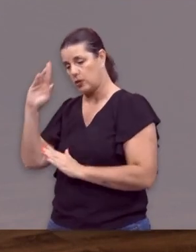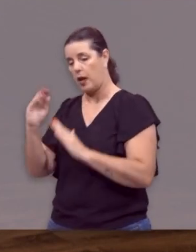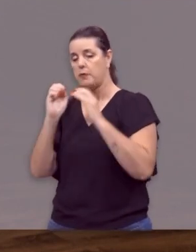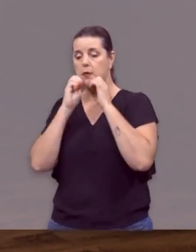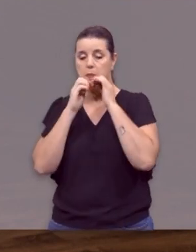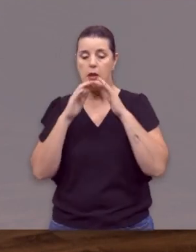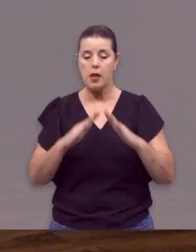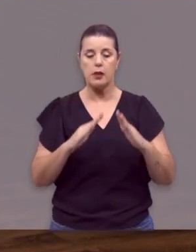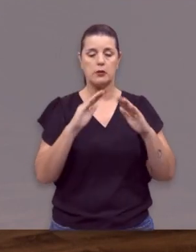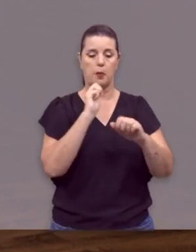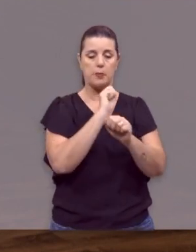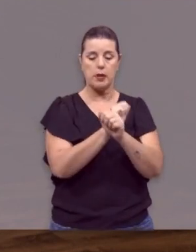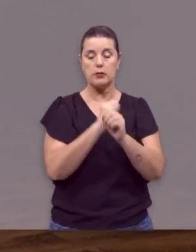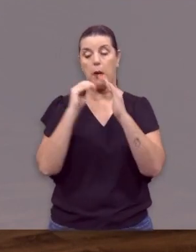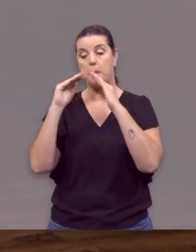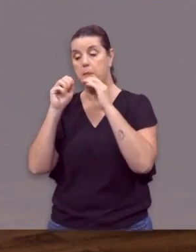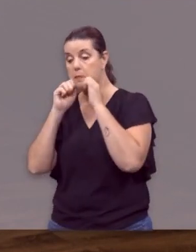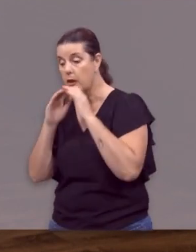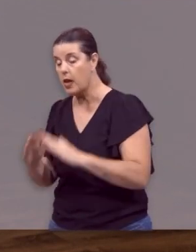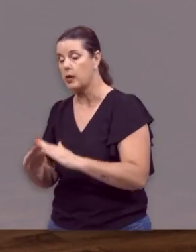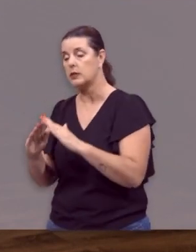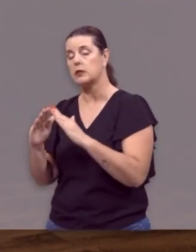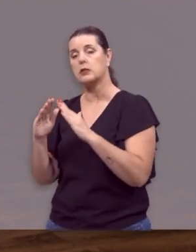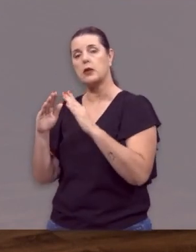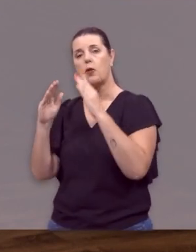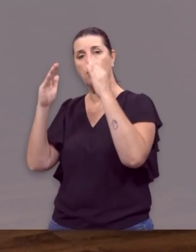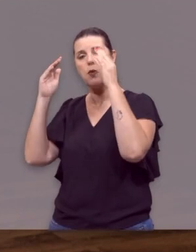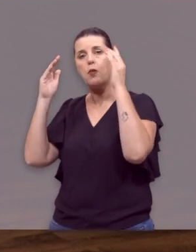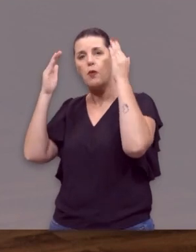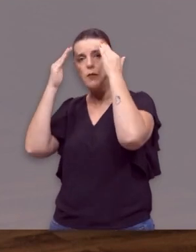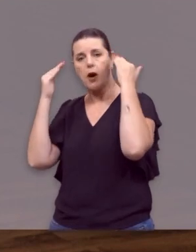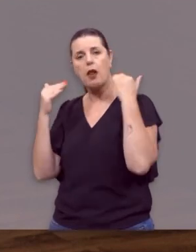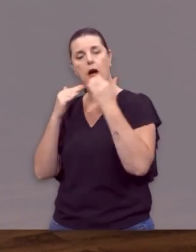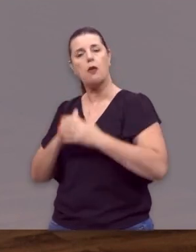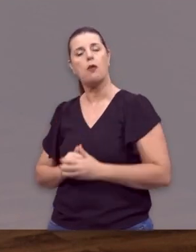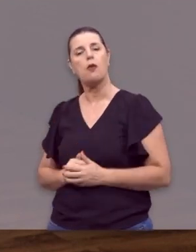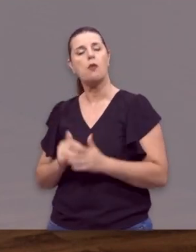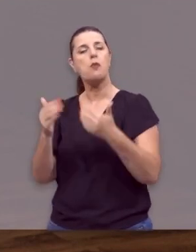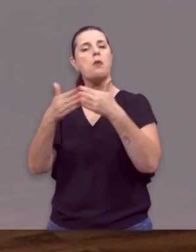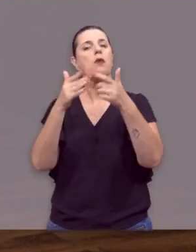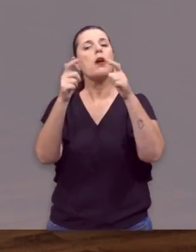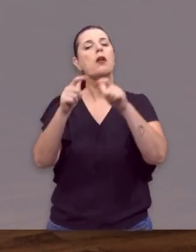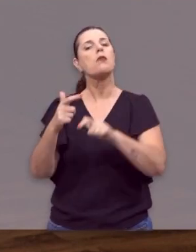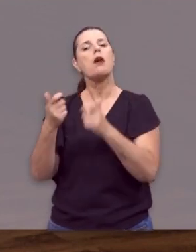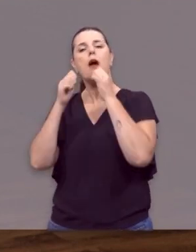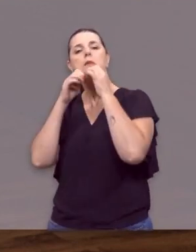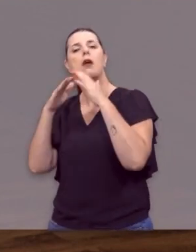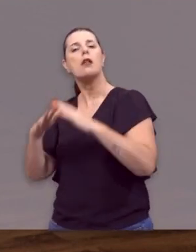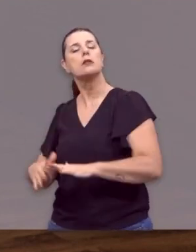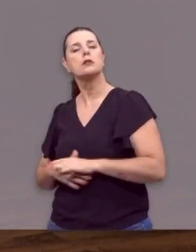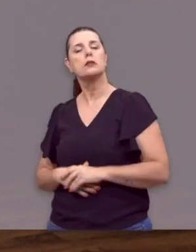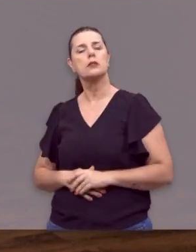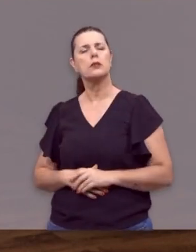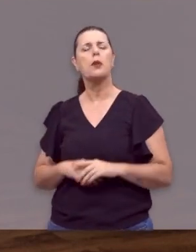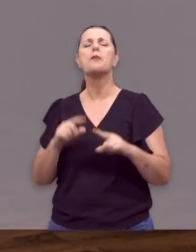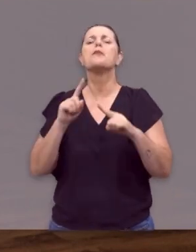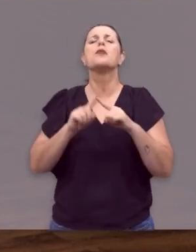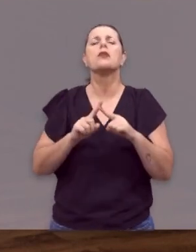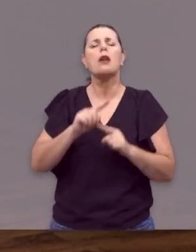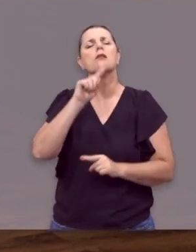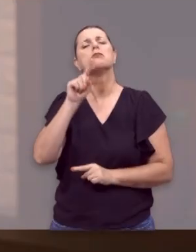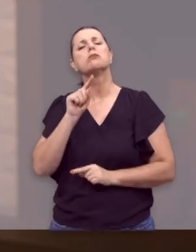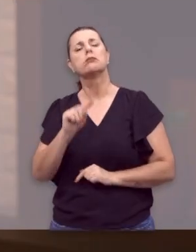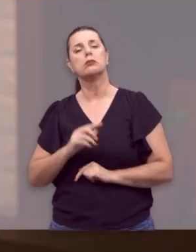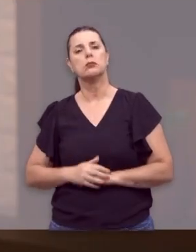prisão, uma bênção no palácio de Faraó. Onde esse homem vai, ele é um ramo frutífero. Mas por que ele é um ramo